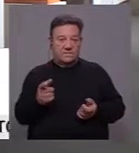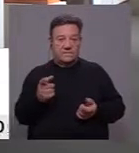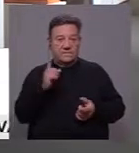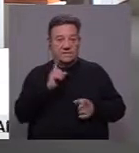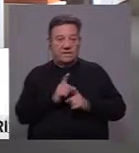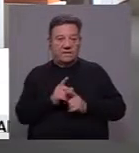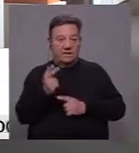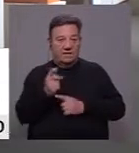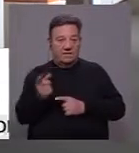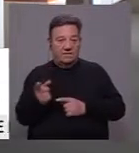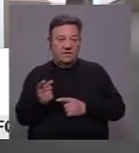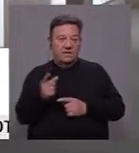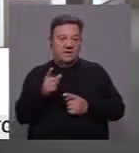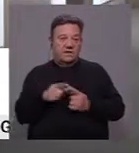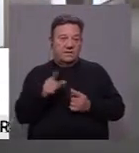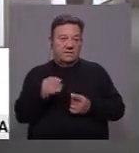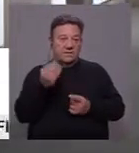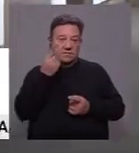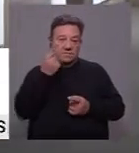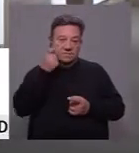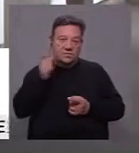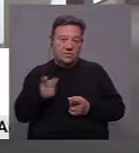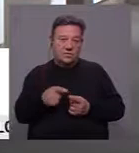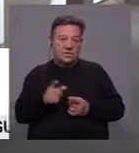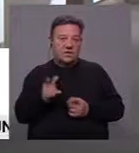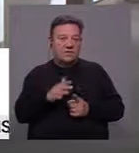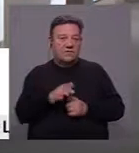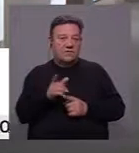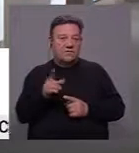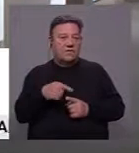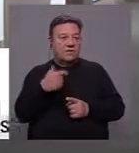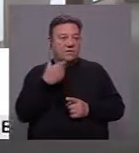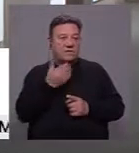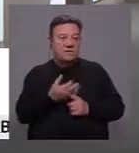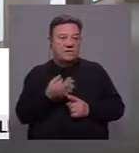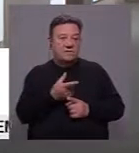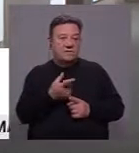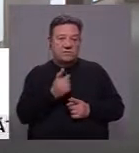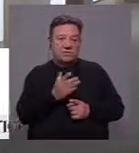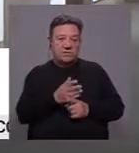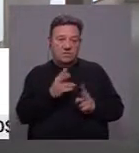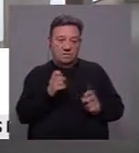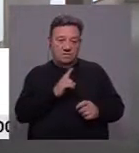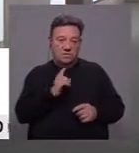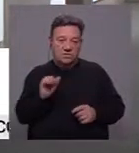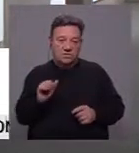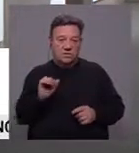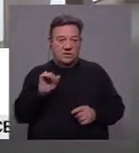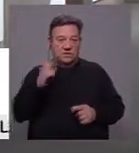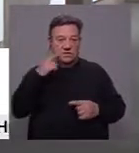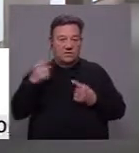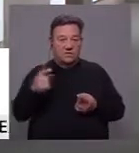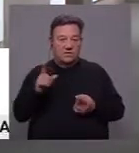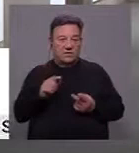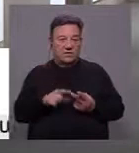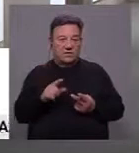enquanto artista, mas também enquanto pessoa. Ou seja, que influências é que ele teria tido, não só em termos pessoais, das suas viagens, como também